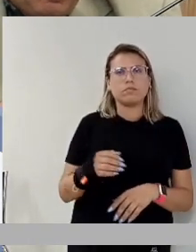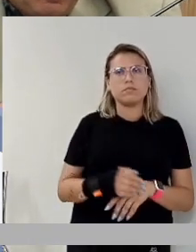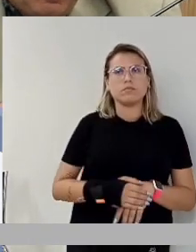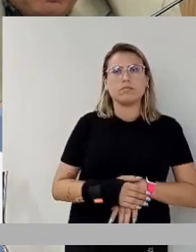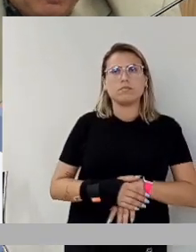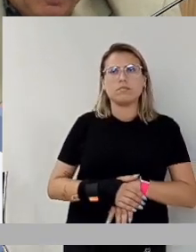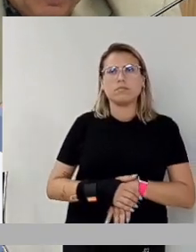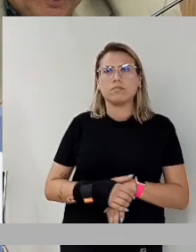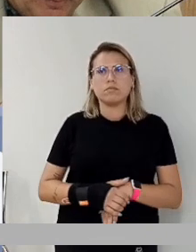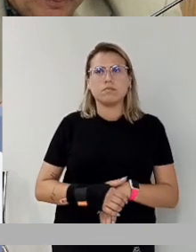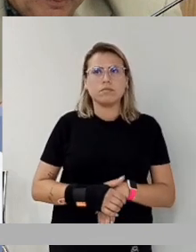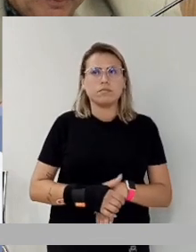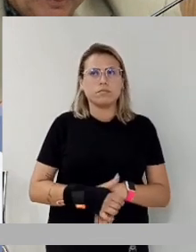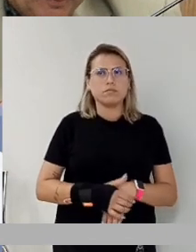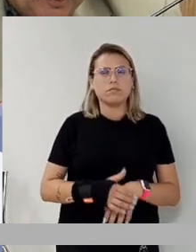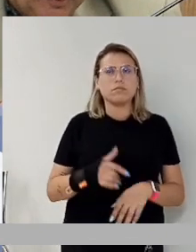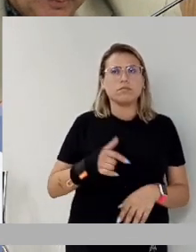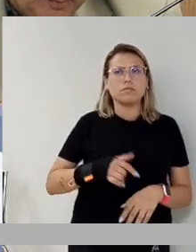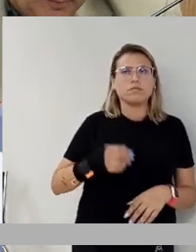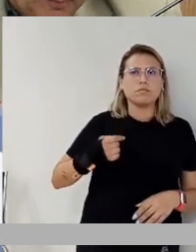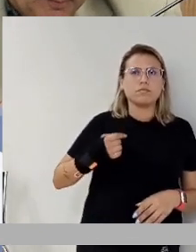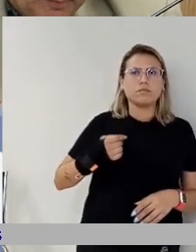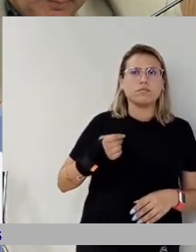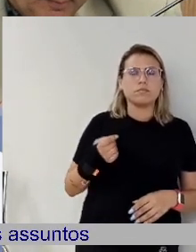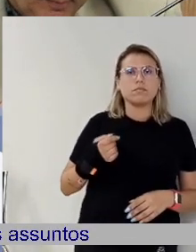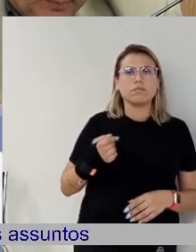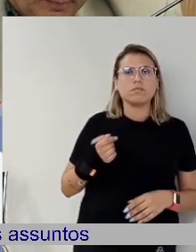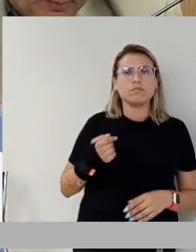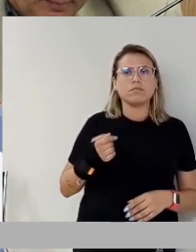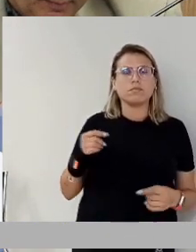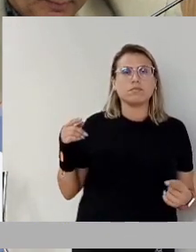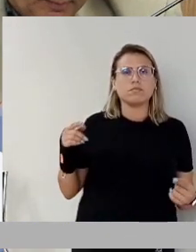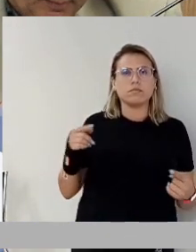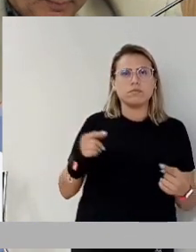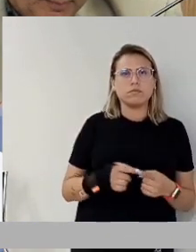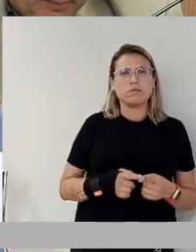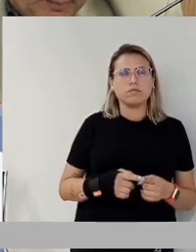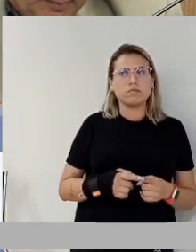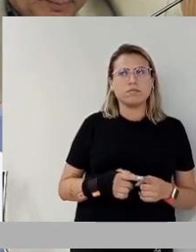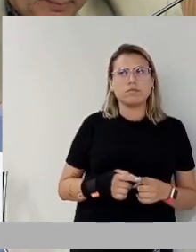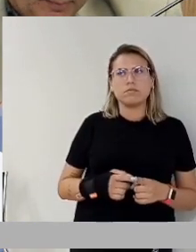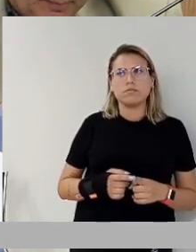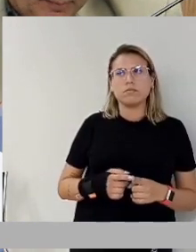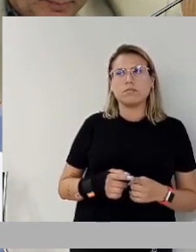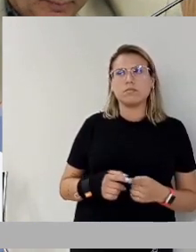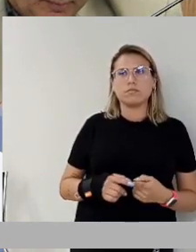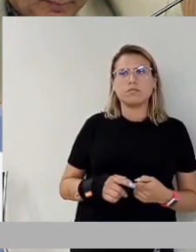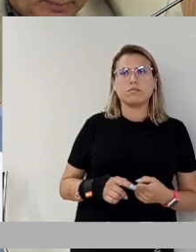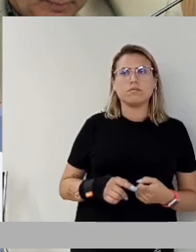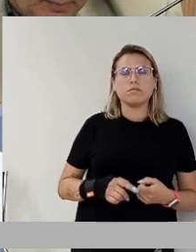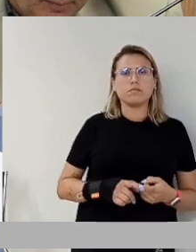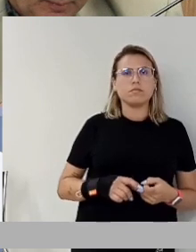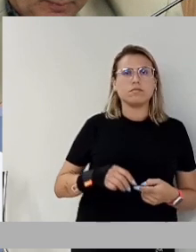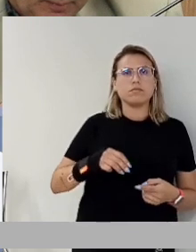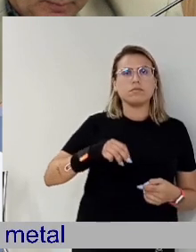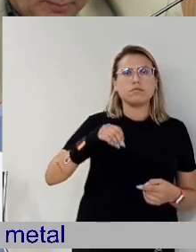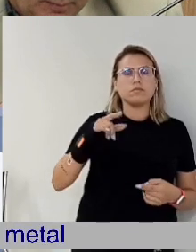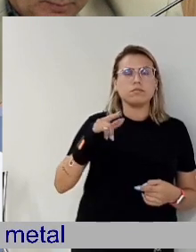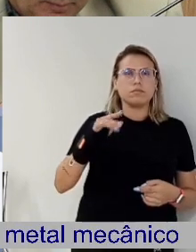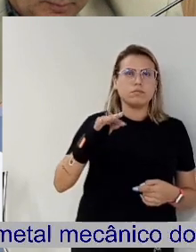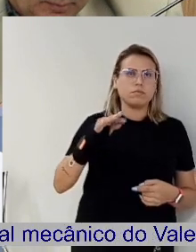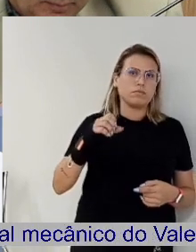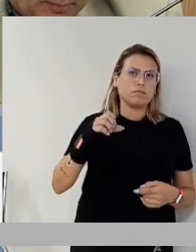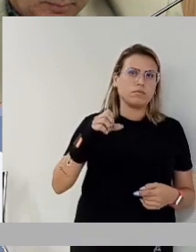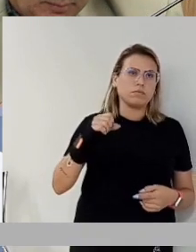onde da ocasião serão tratados assuntos relacionados ao Polo multisetorial metal mecânico do Vale